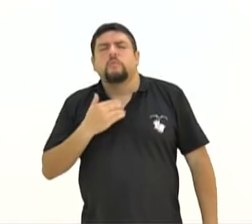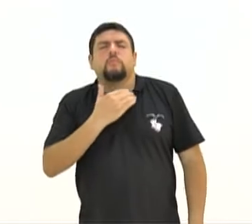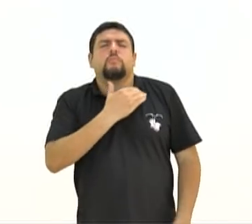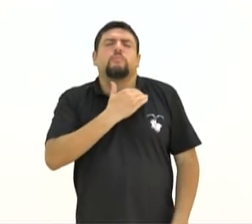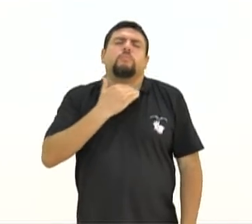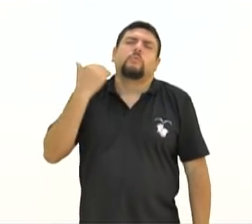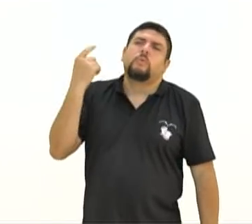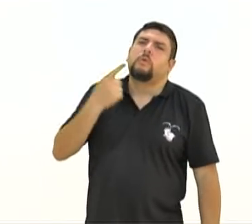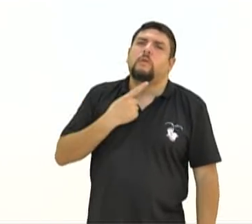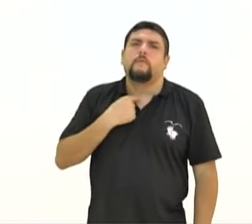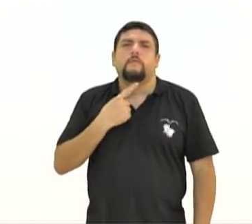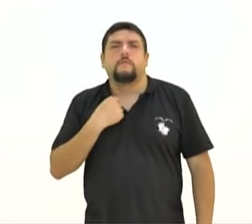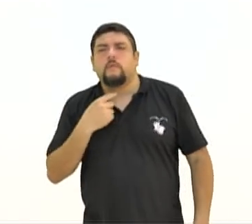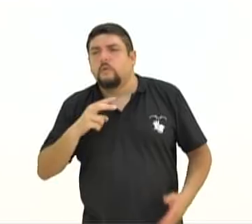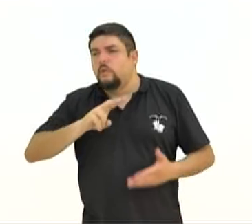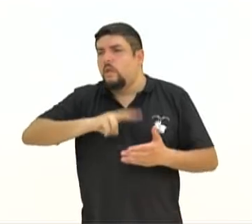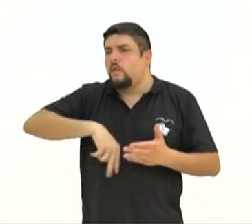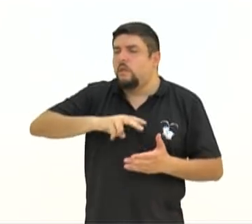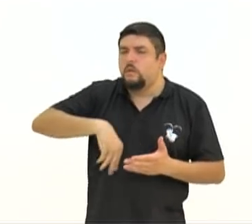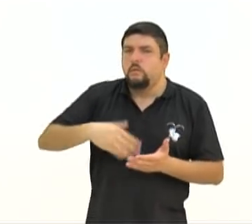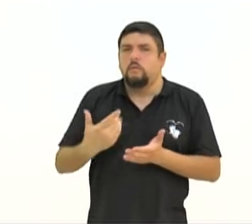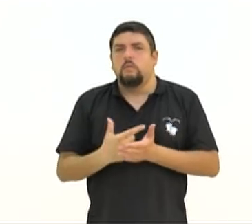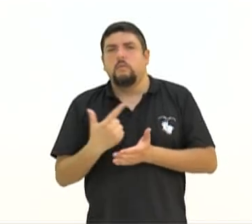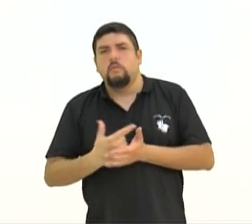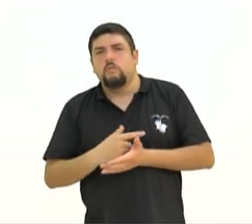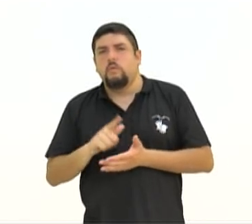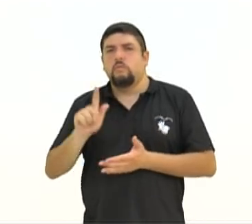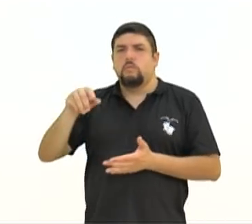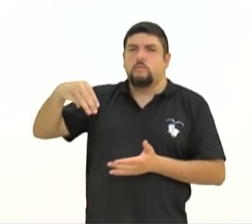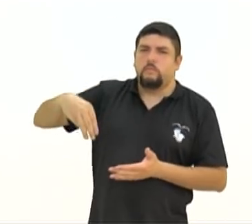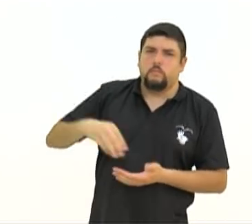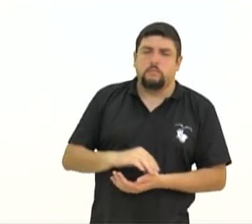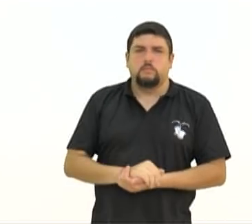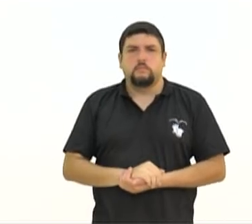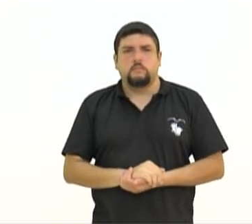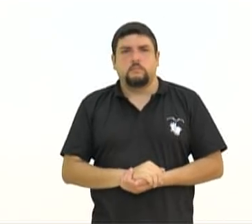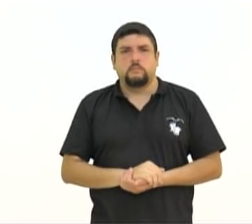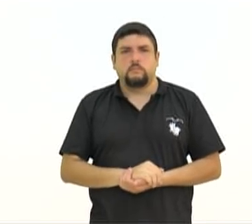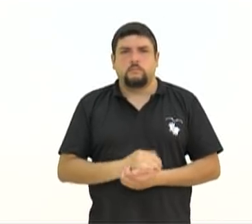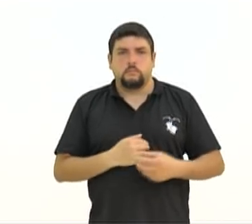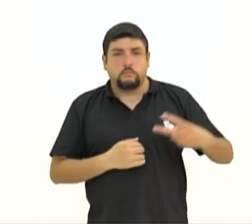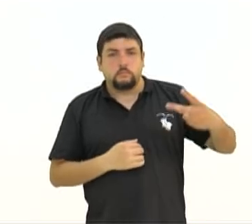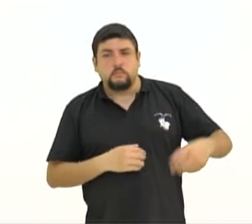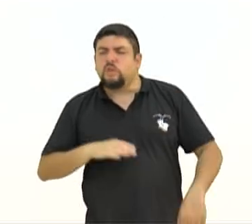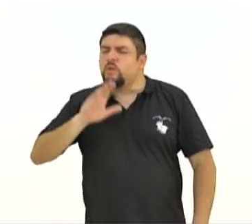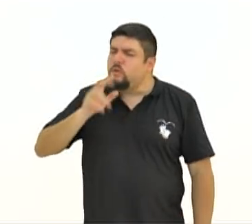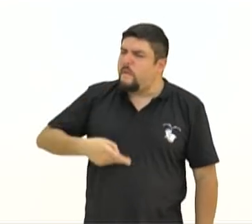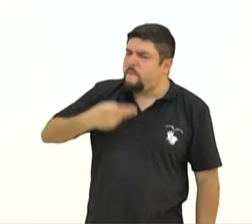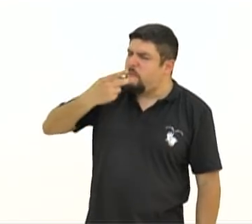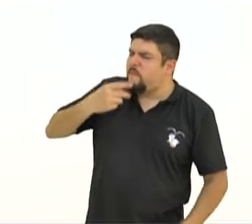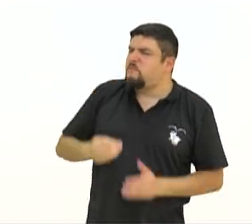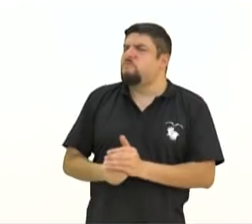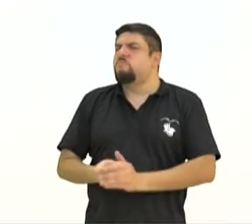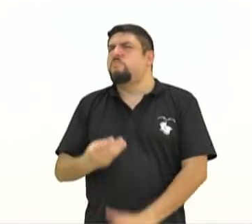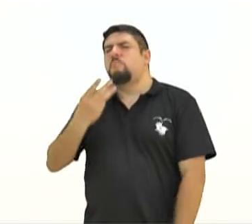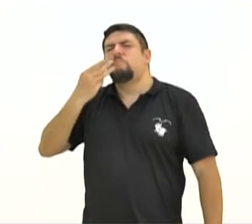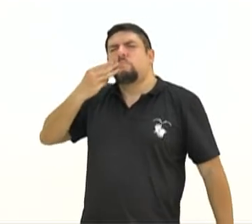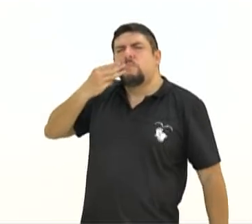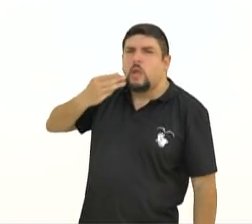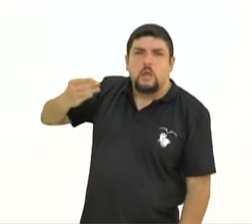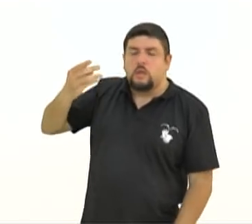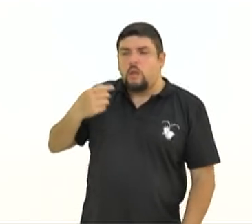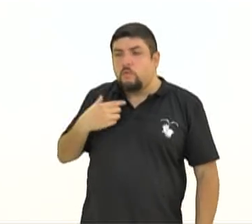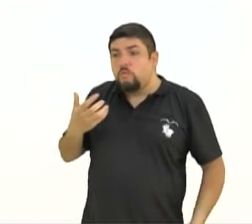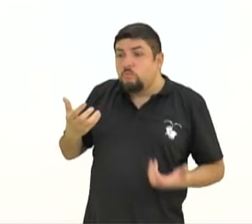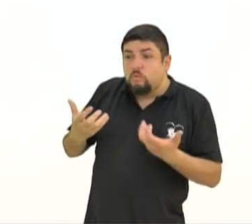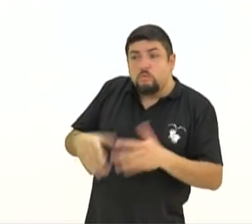ler o novo livro de George Martin. E no segundo exemplo, já falei 1 milhão de vezes que não quero que você